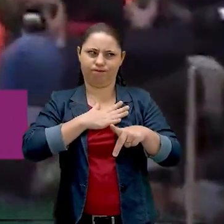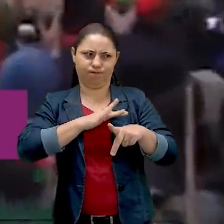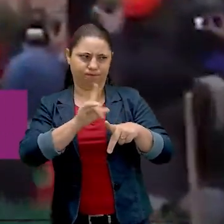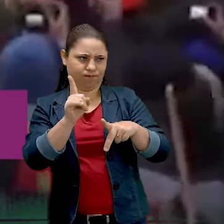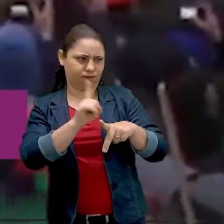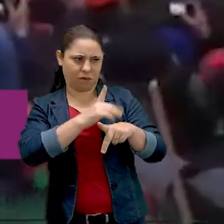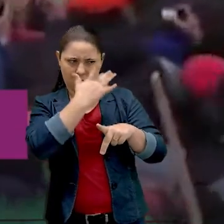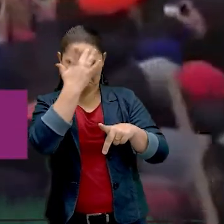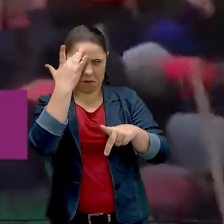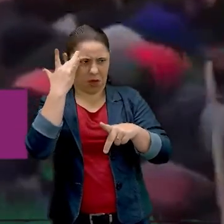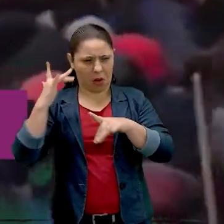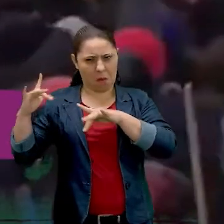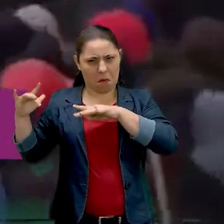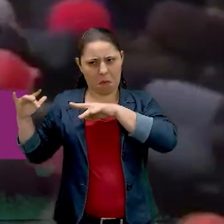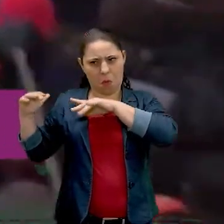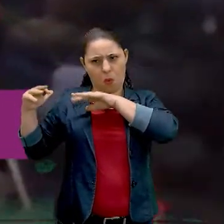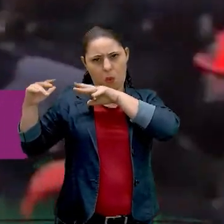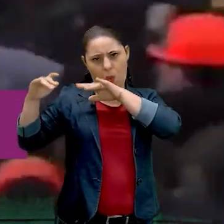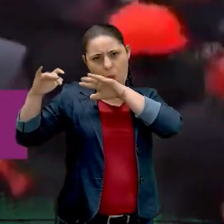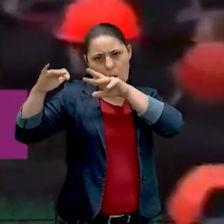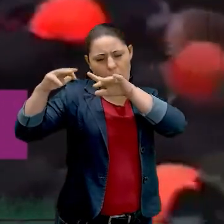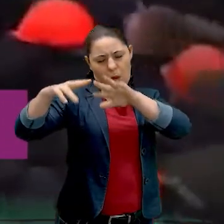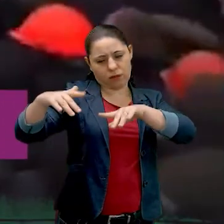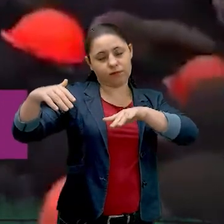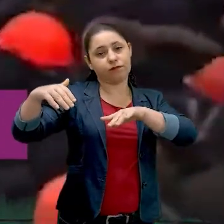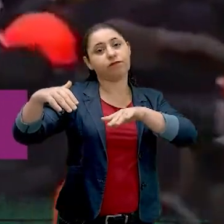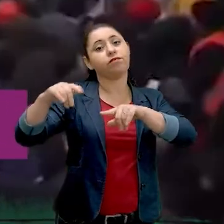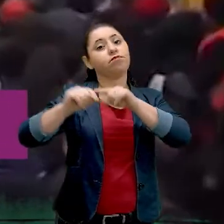E literalmente as pessoas saíram à rua